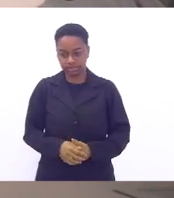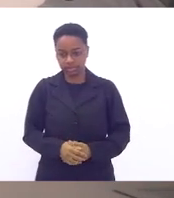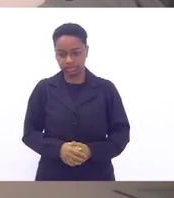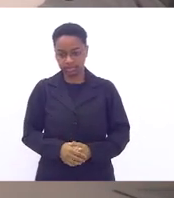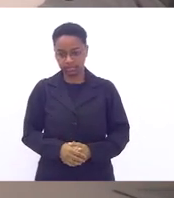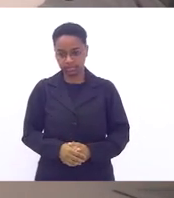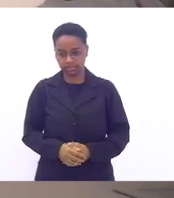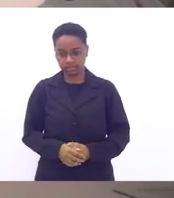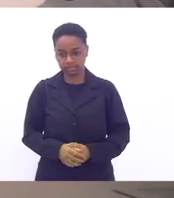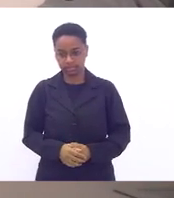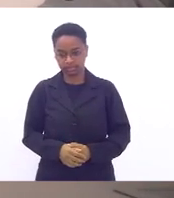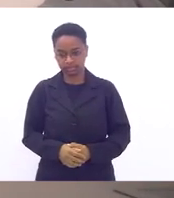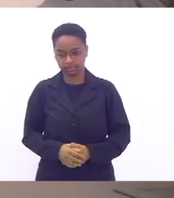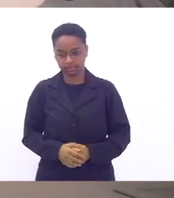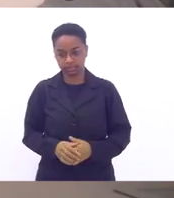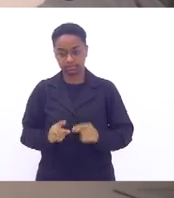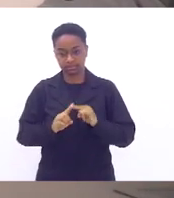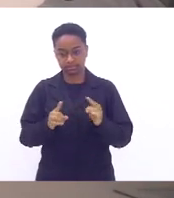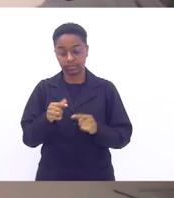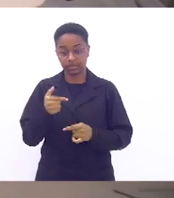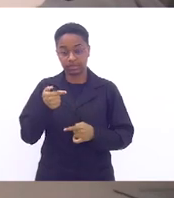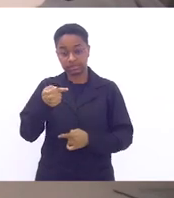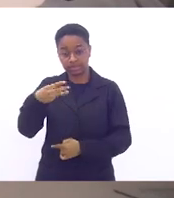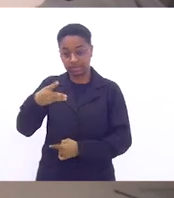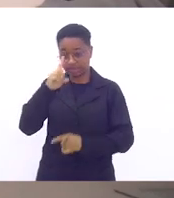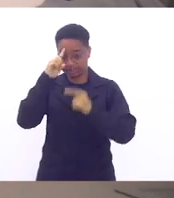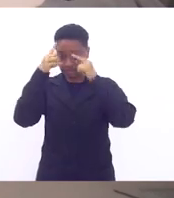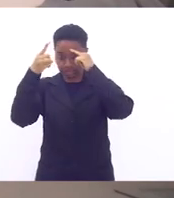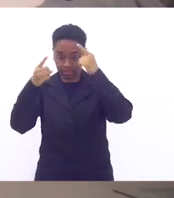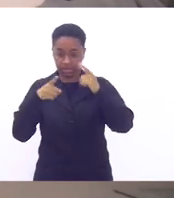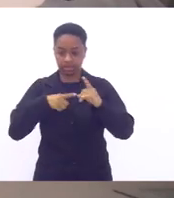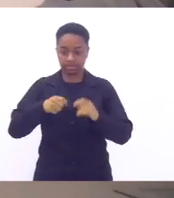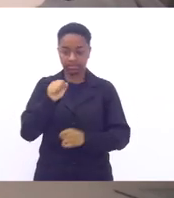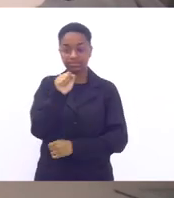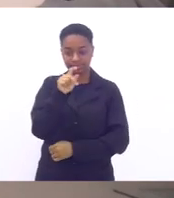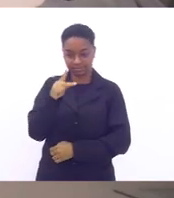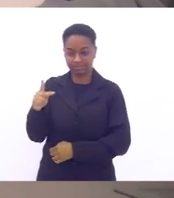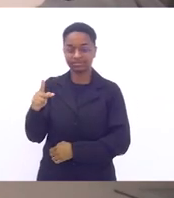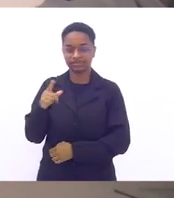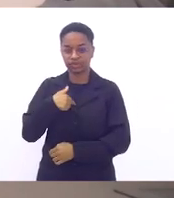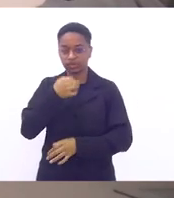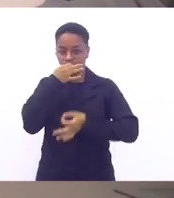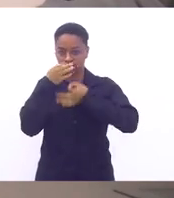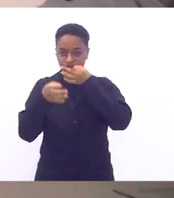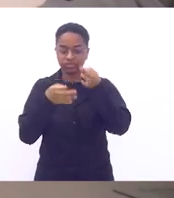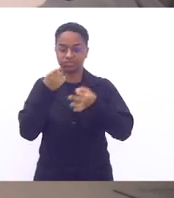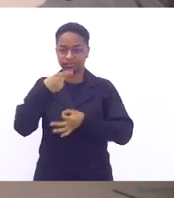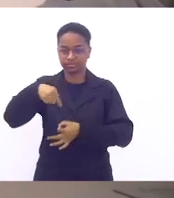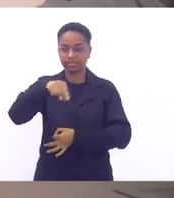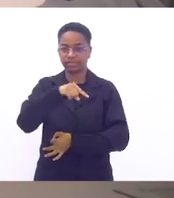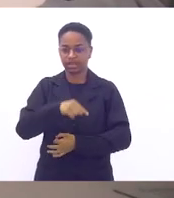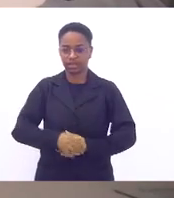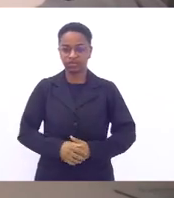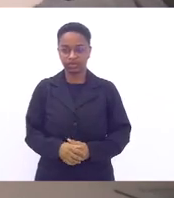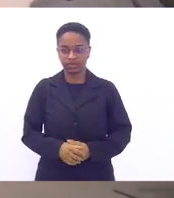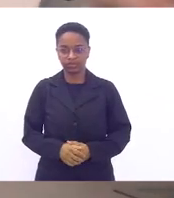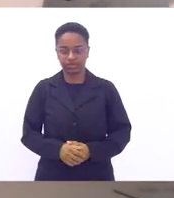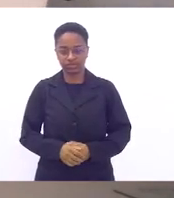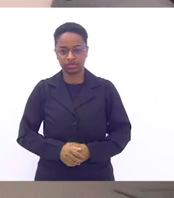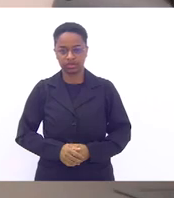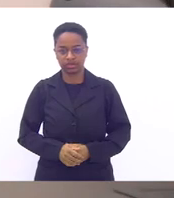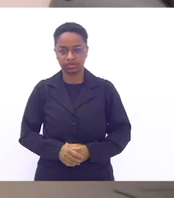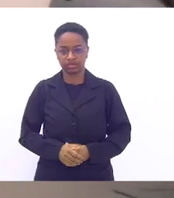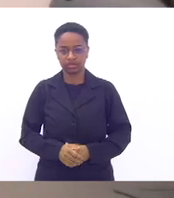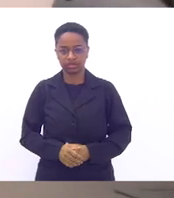né nesse aplicativo que a gente tem depois eu sugiro a todos que possa entrar porque tem ideias ainda